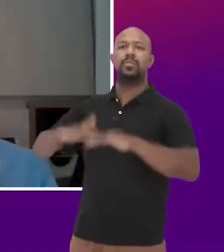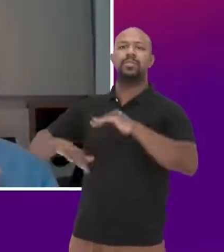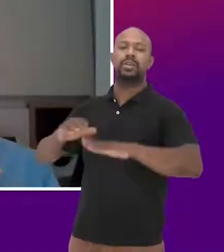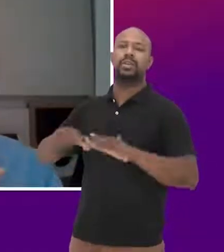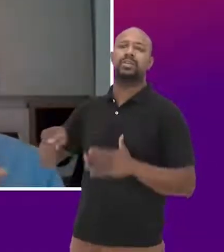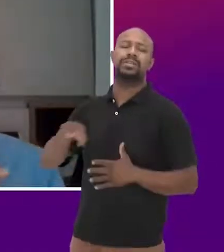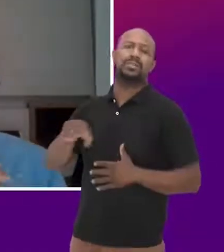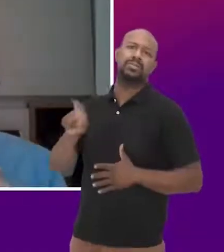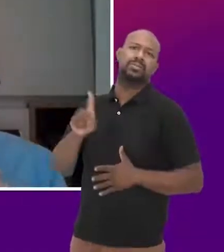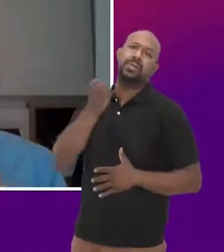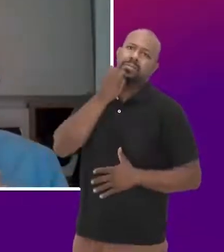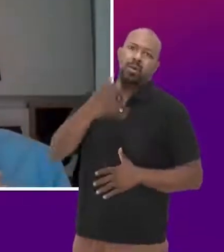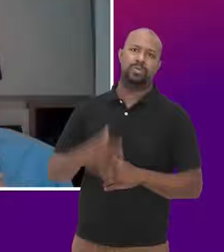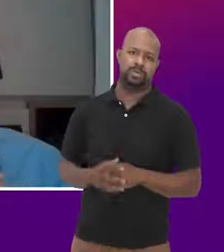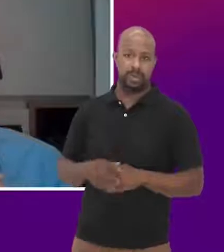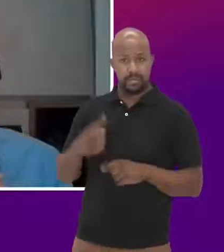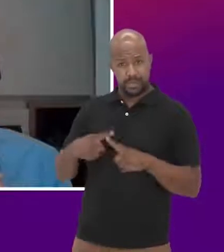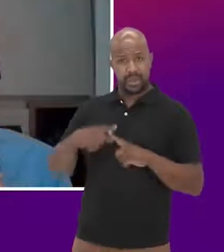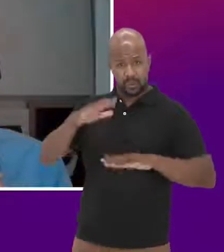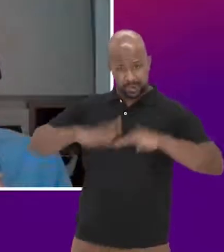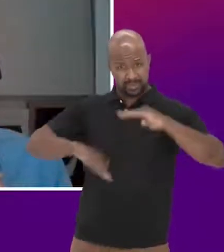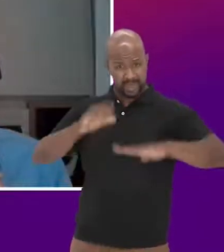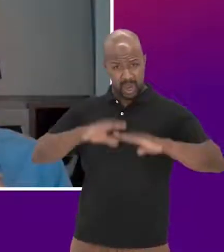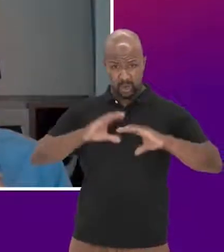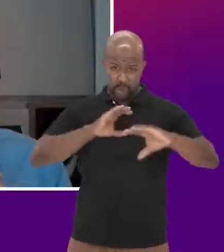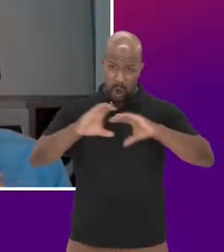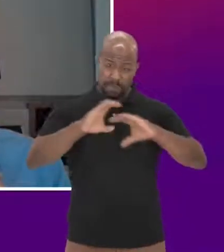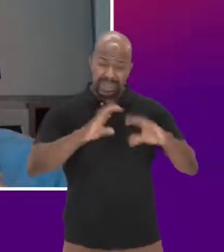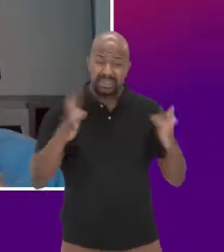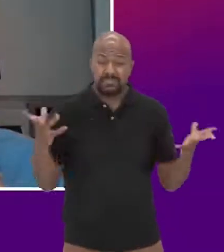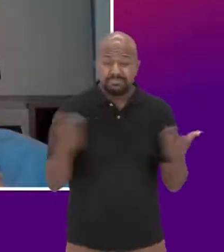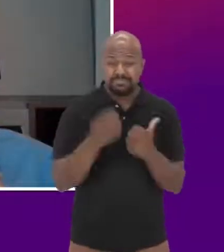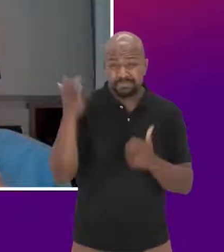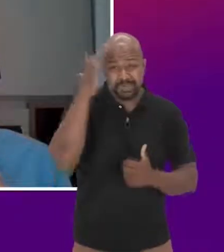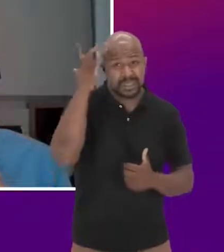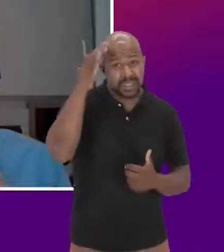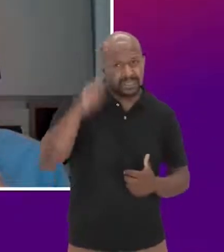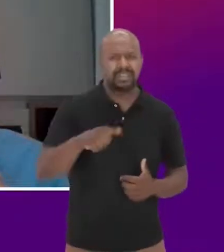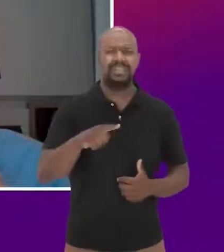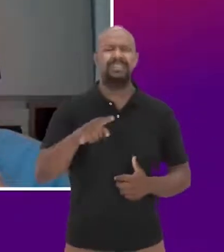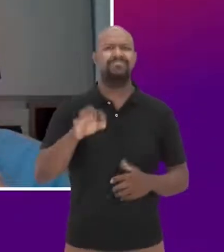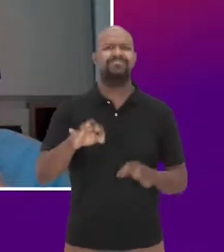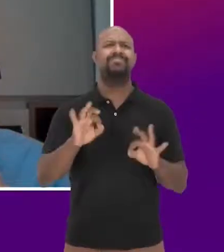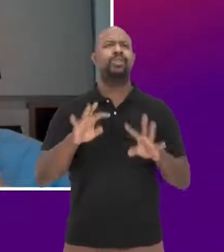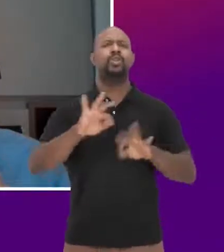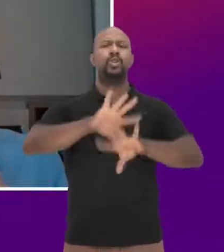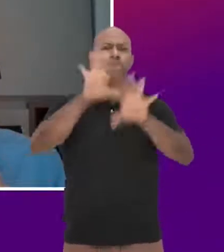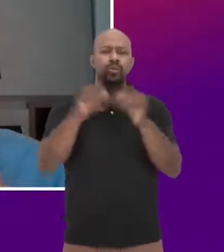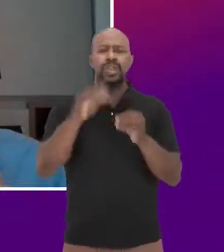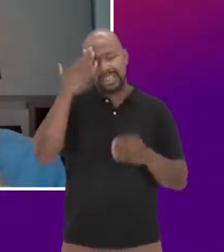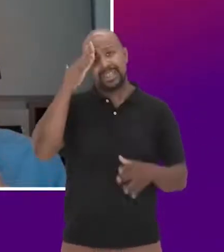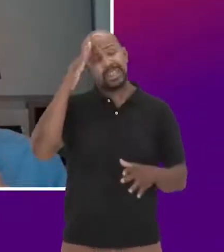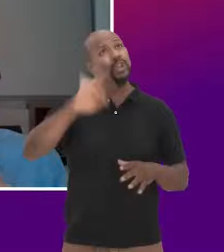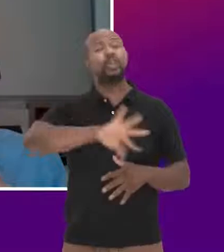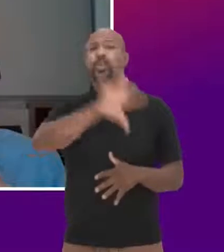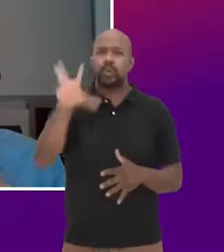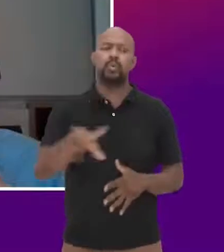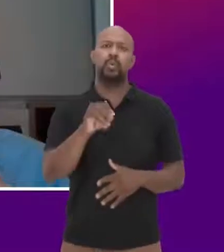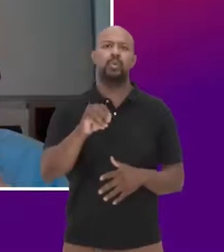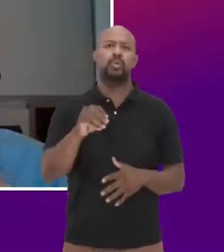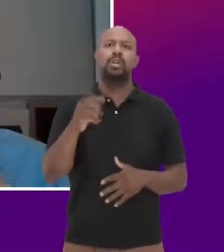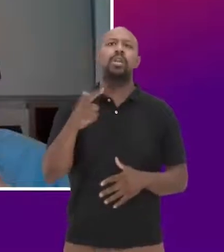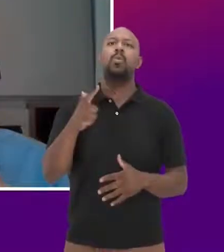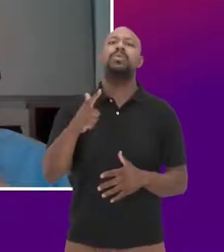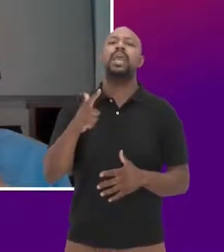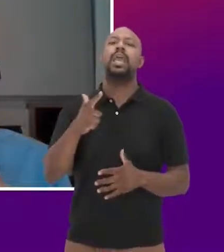são bons. Porque o profissional de comunicação brilhante, ele é um generalista que entende de tudo, que não